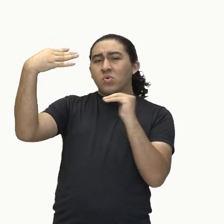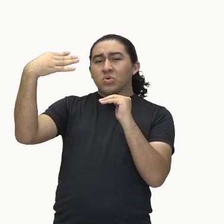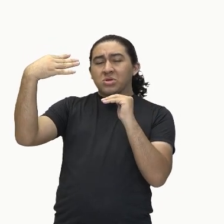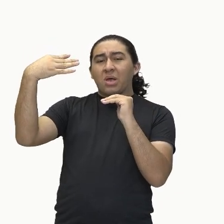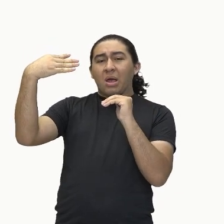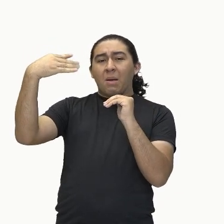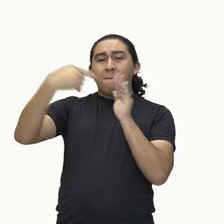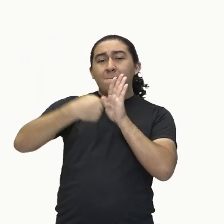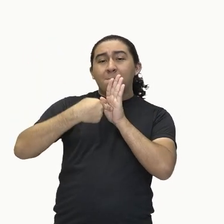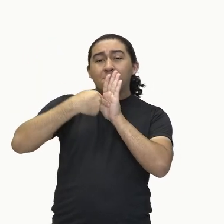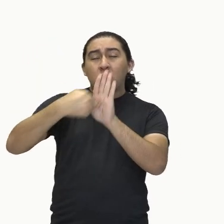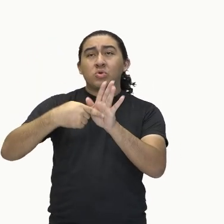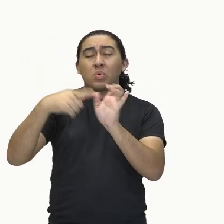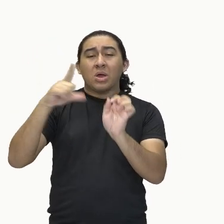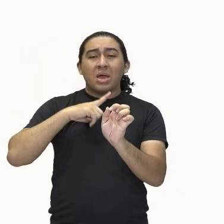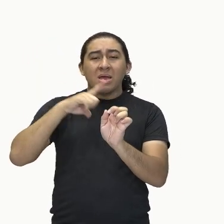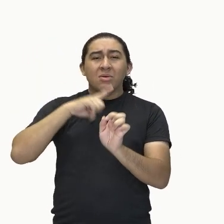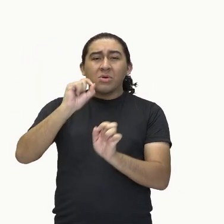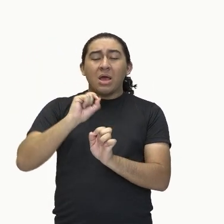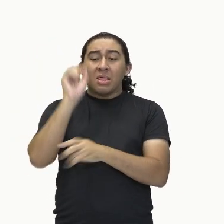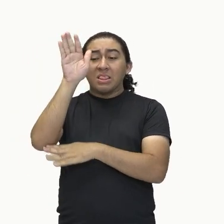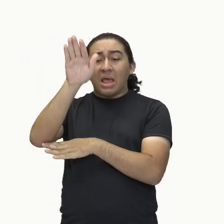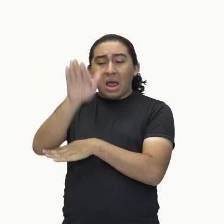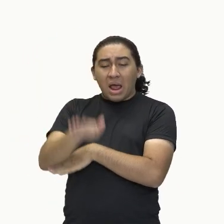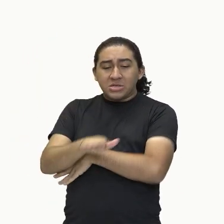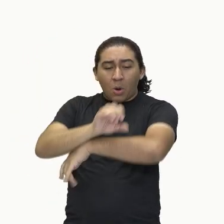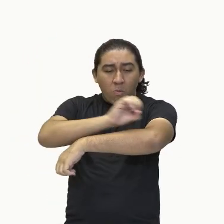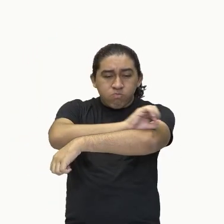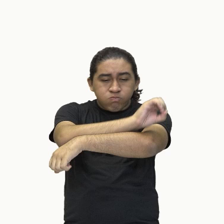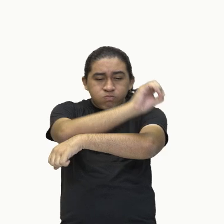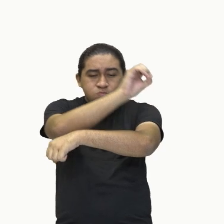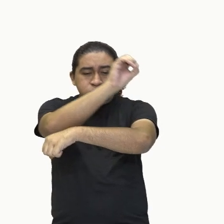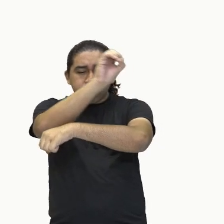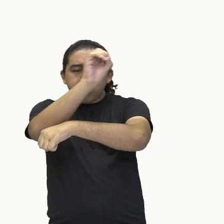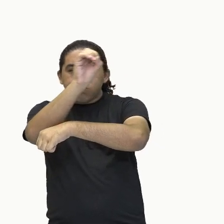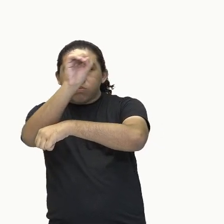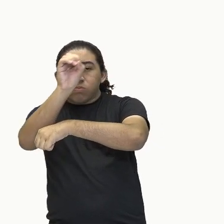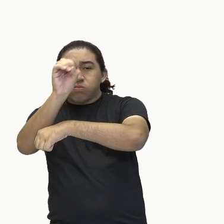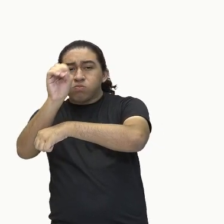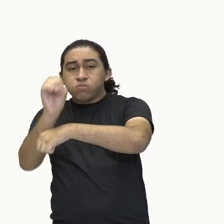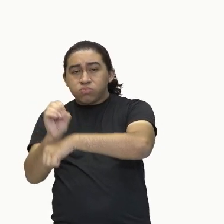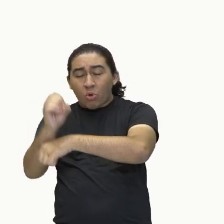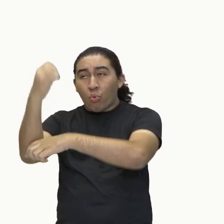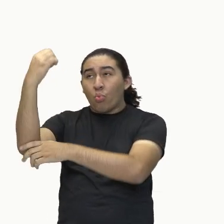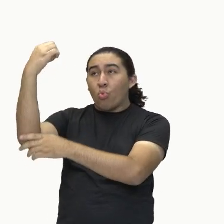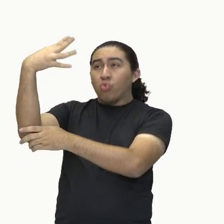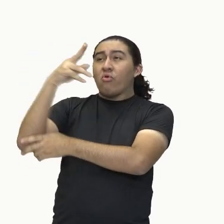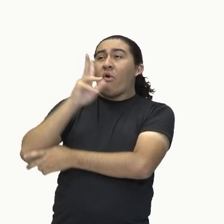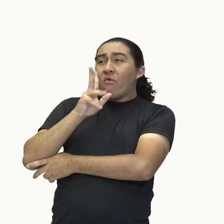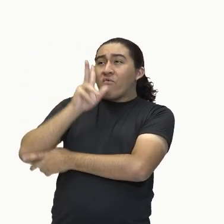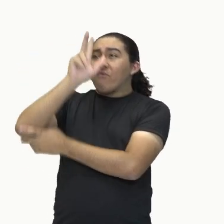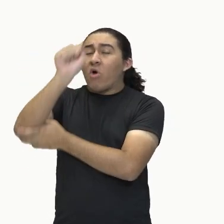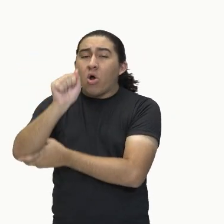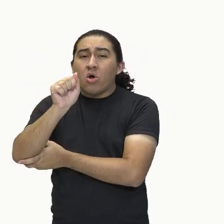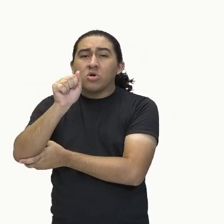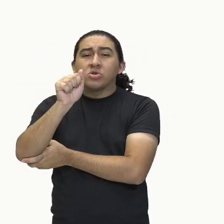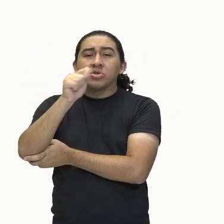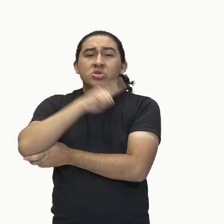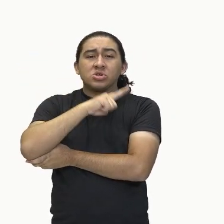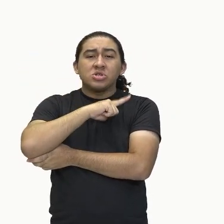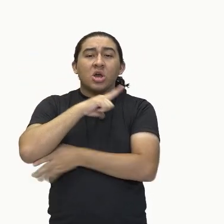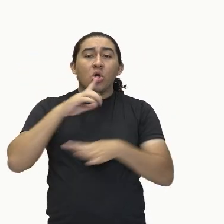apressada a um vago aviso de tarde. Era tal e tanta que embaçava de ouro